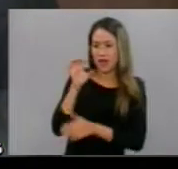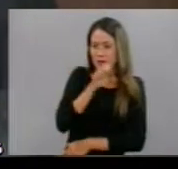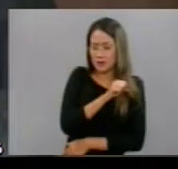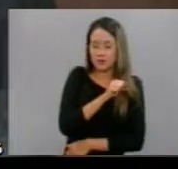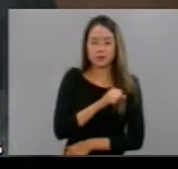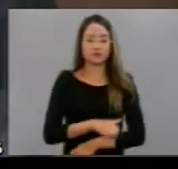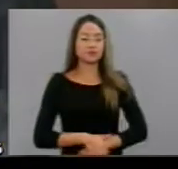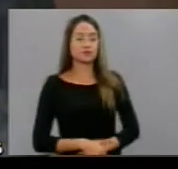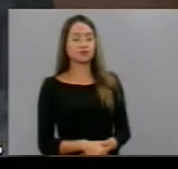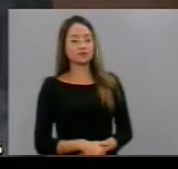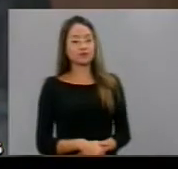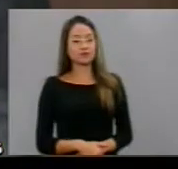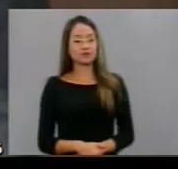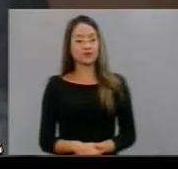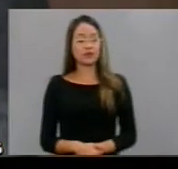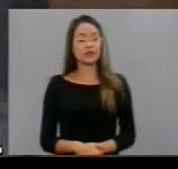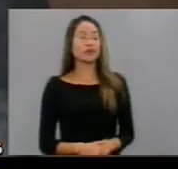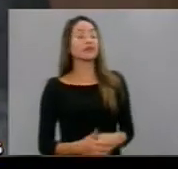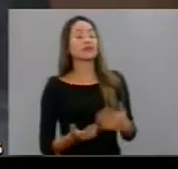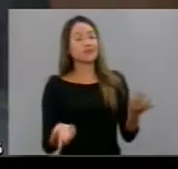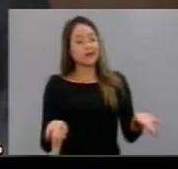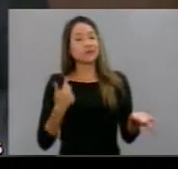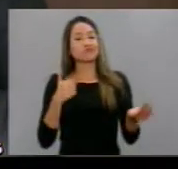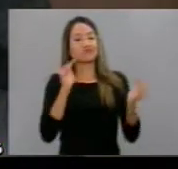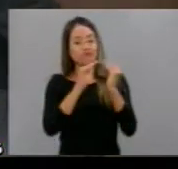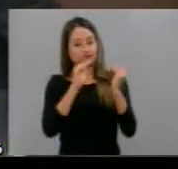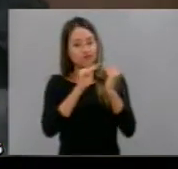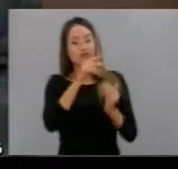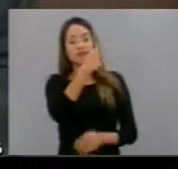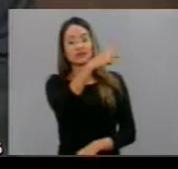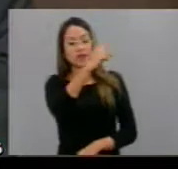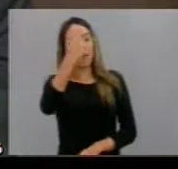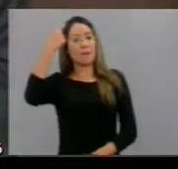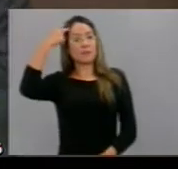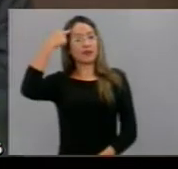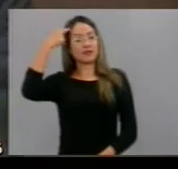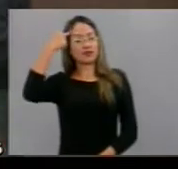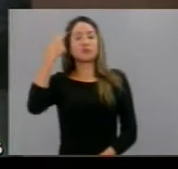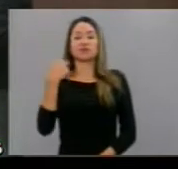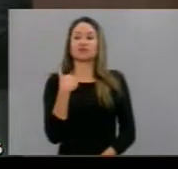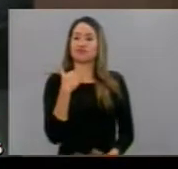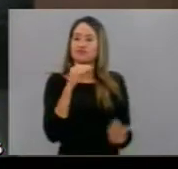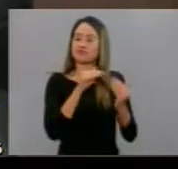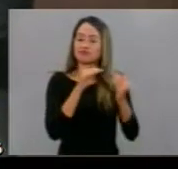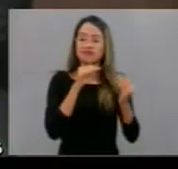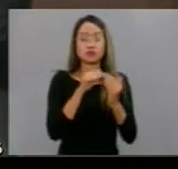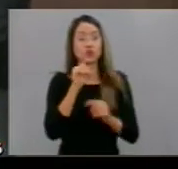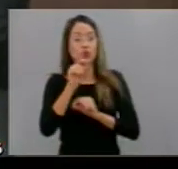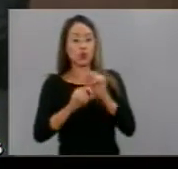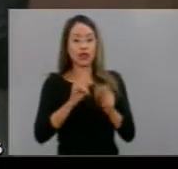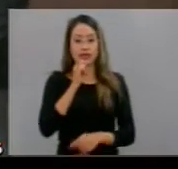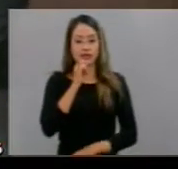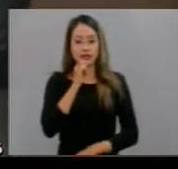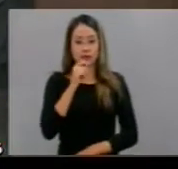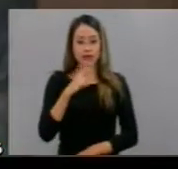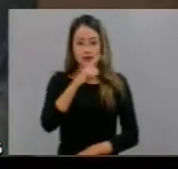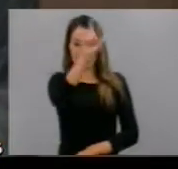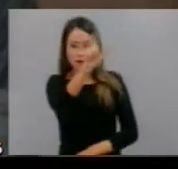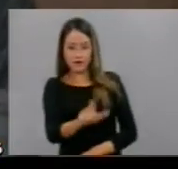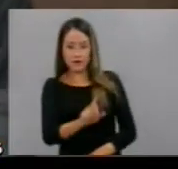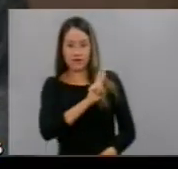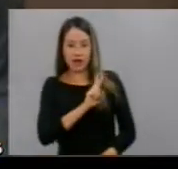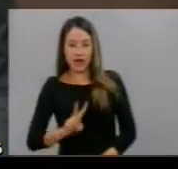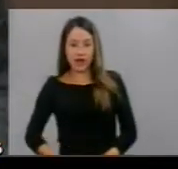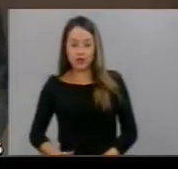para me solidarizar com o pensamento de Vossa Excelência a respeito de você ter o vereador o 5º